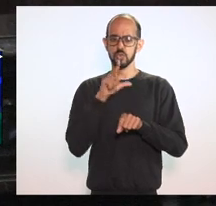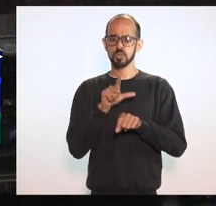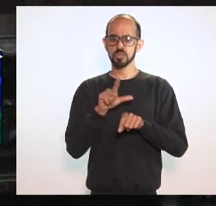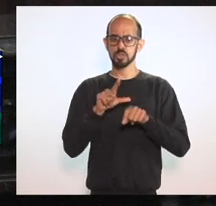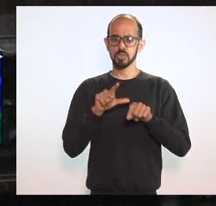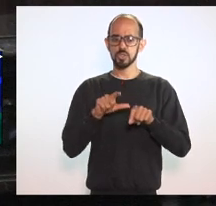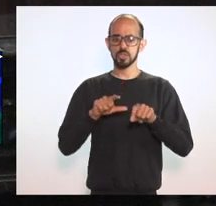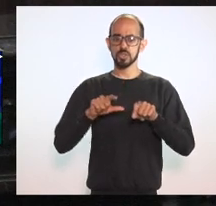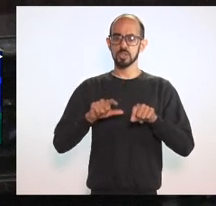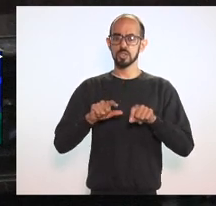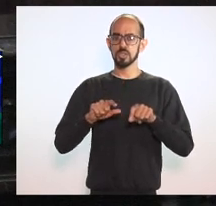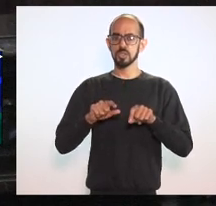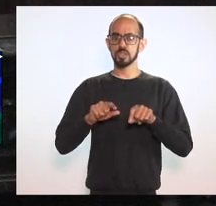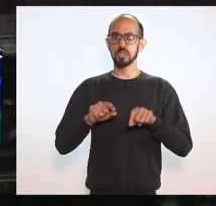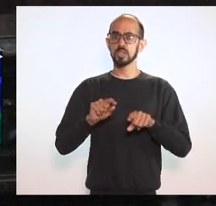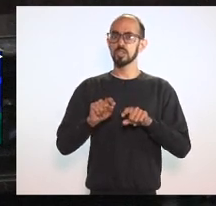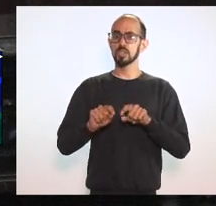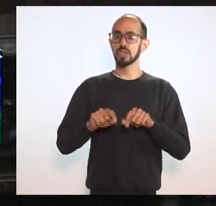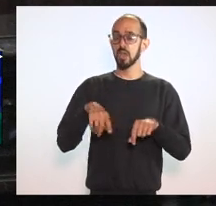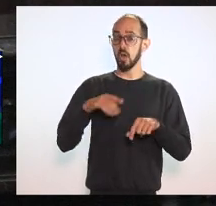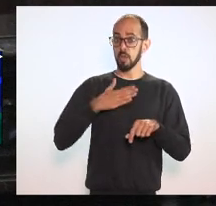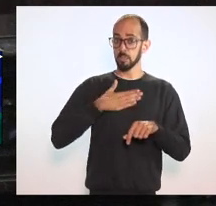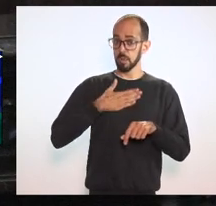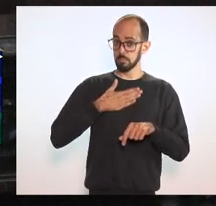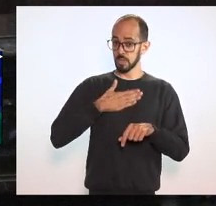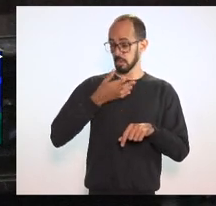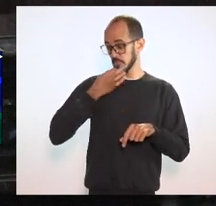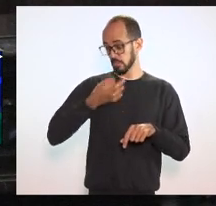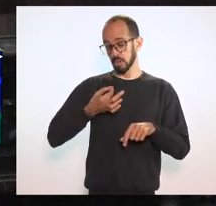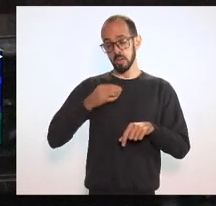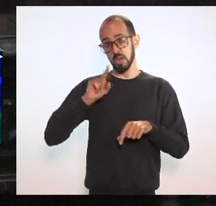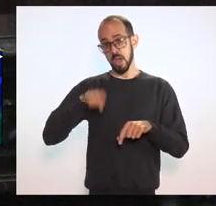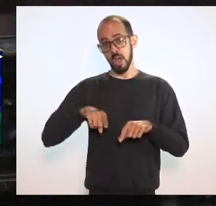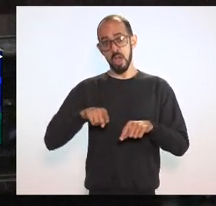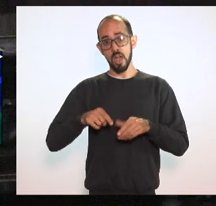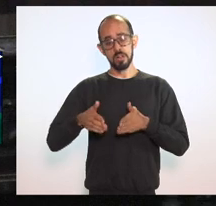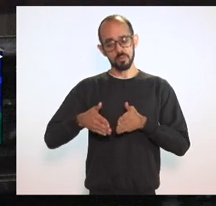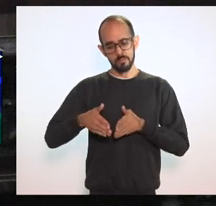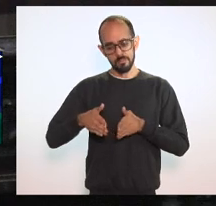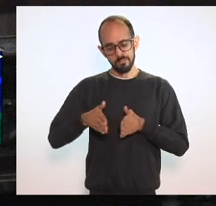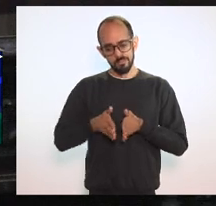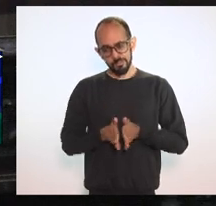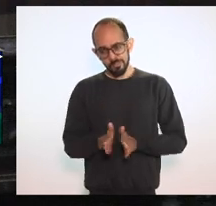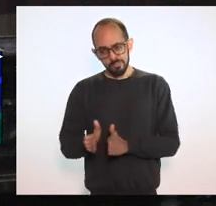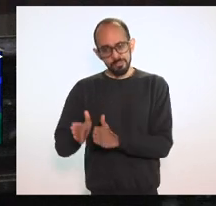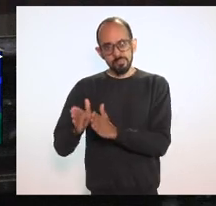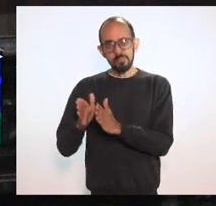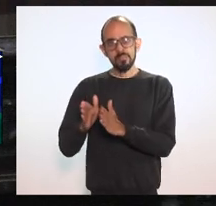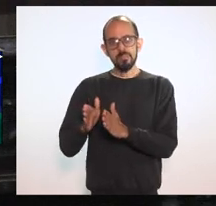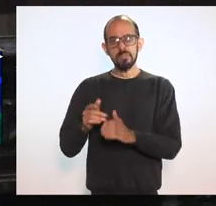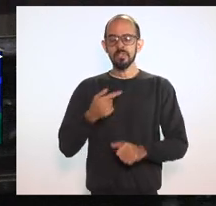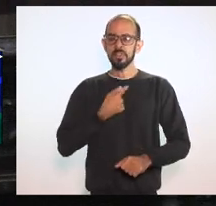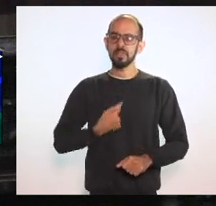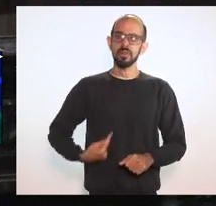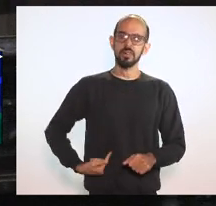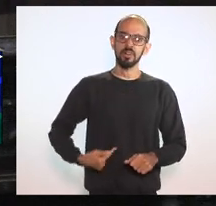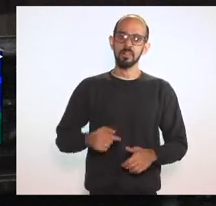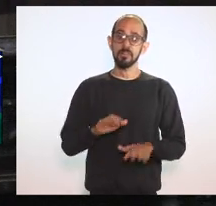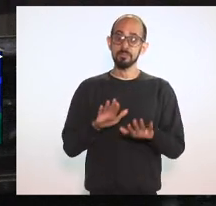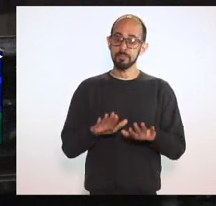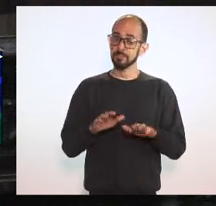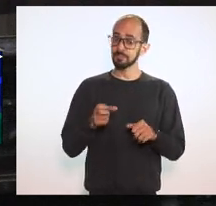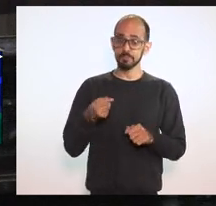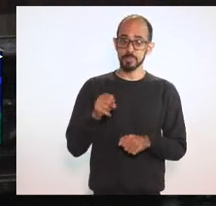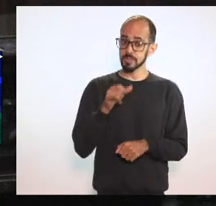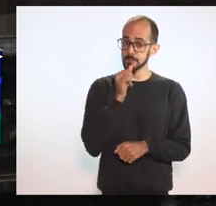confortáveis a dizer aqui o meu caso é seguir a linha que foi proposta pelo governo não no meu caso Governador